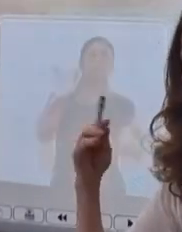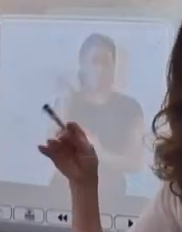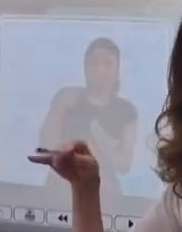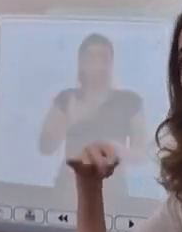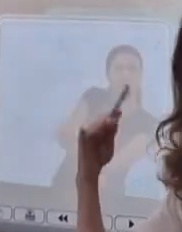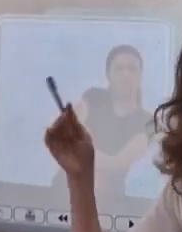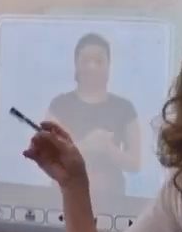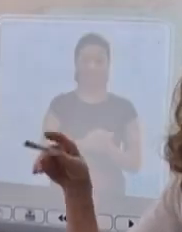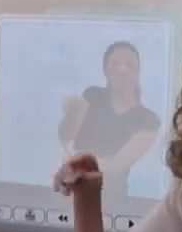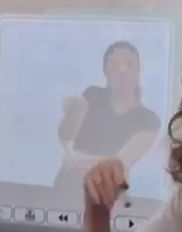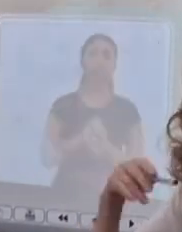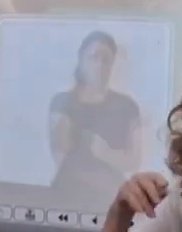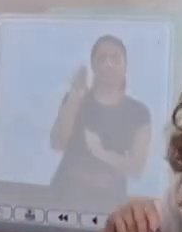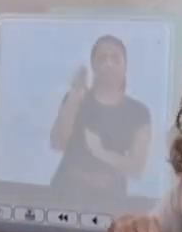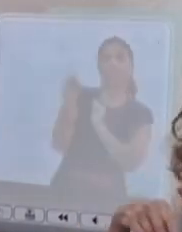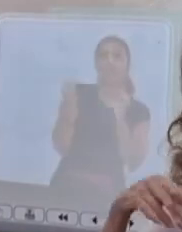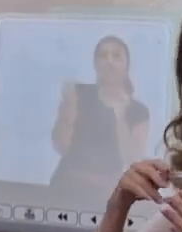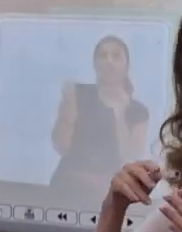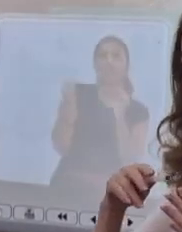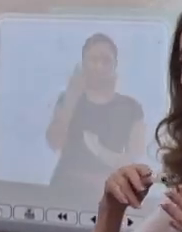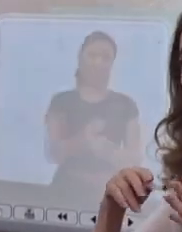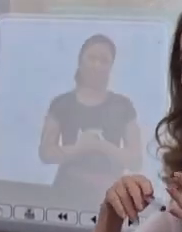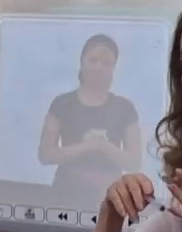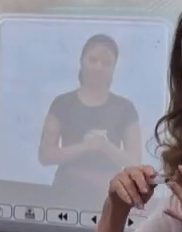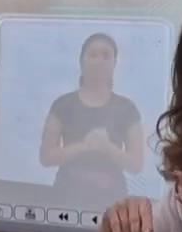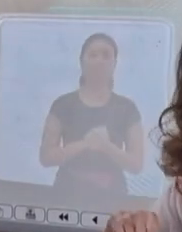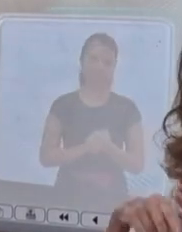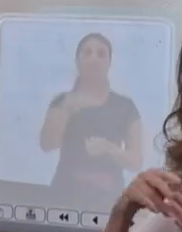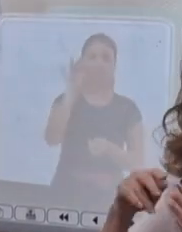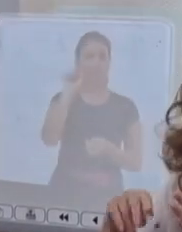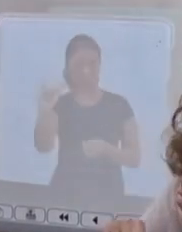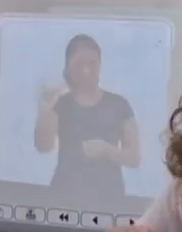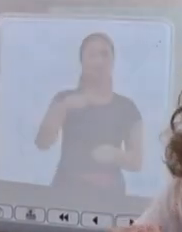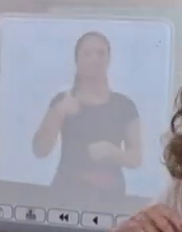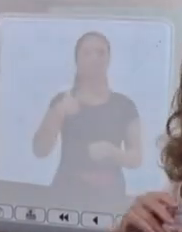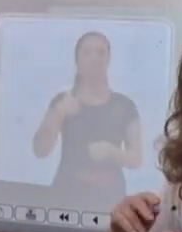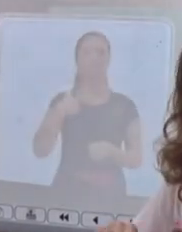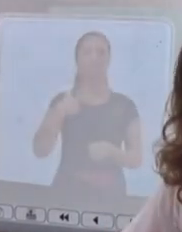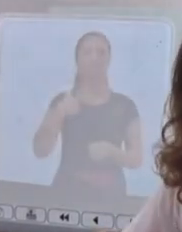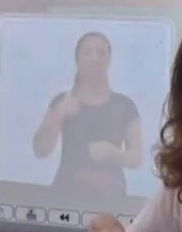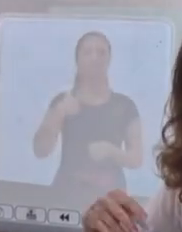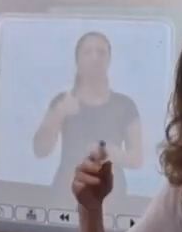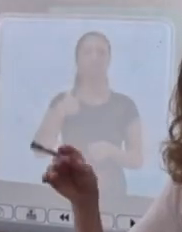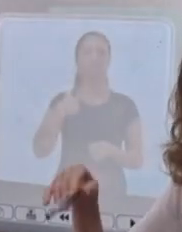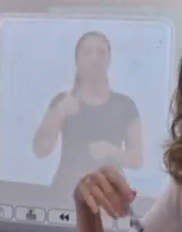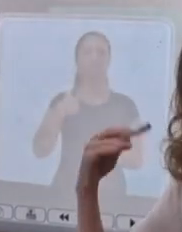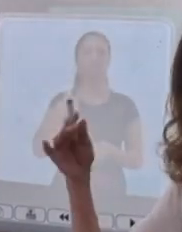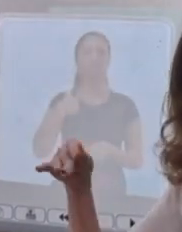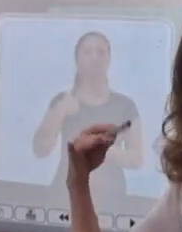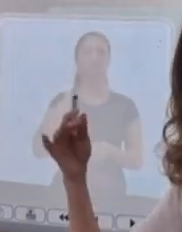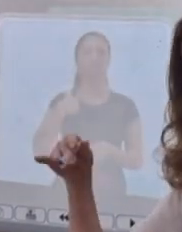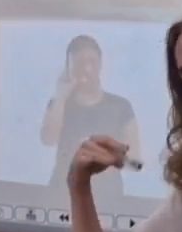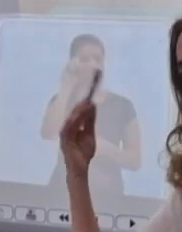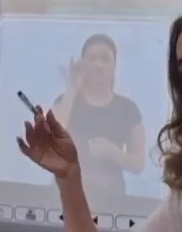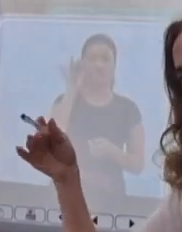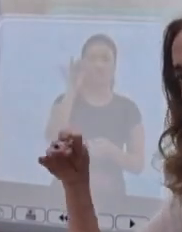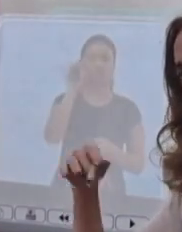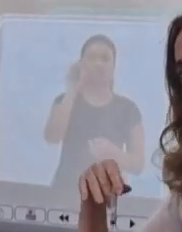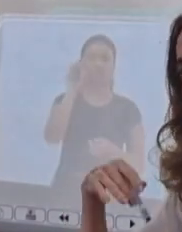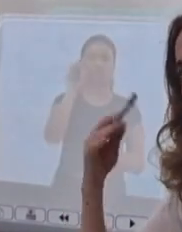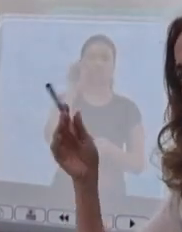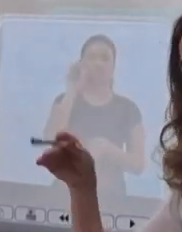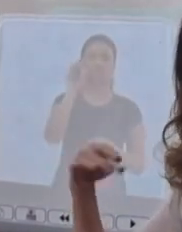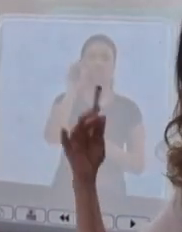um hospital muito avançado. Tinha artes, tinha parte das plásticas, pedagogia, psicologia. Até hoje, ele sempre foi uma